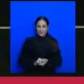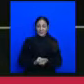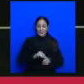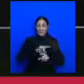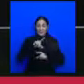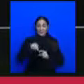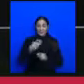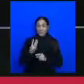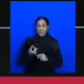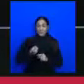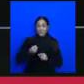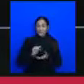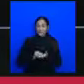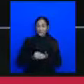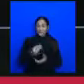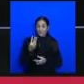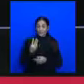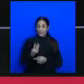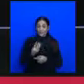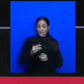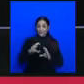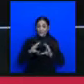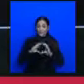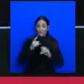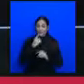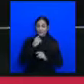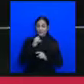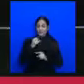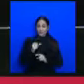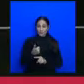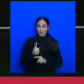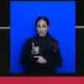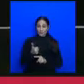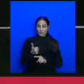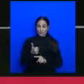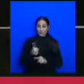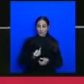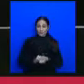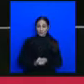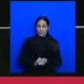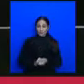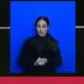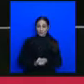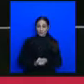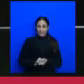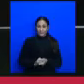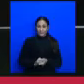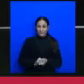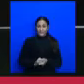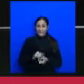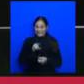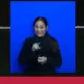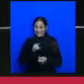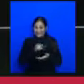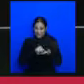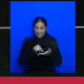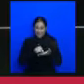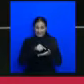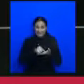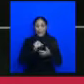Foram sorteados 3 números, faltam 3. Bola vermelha, número 11. Vermelha, 11. E aí, você